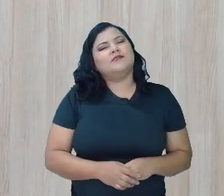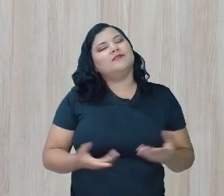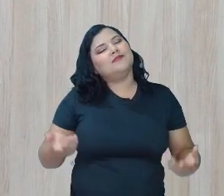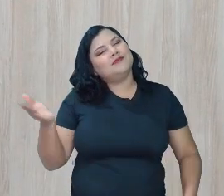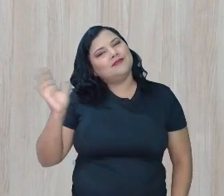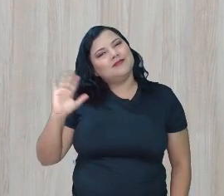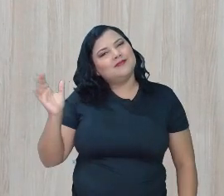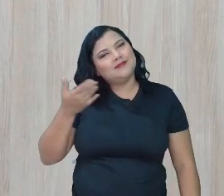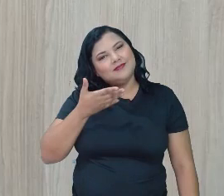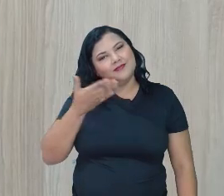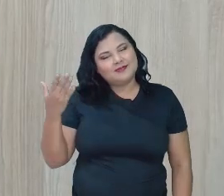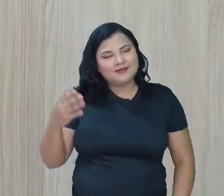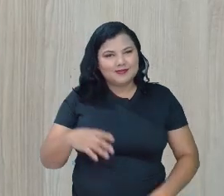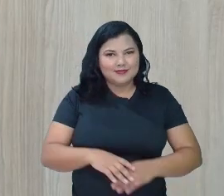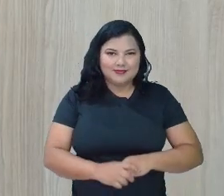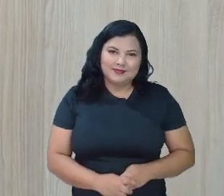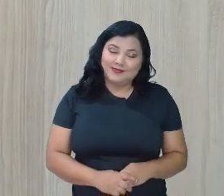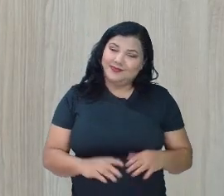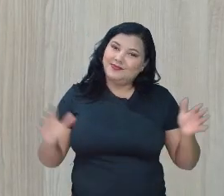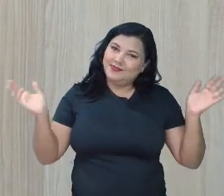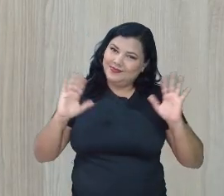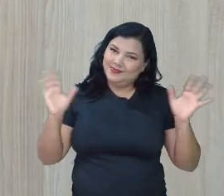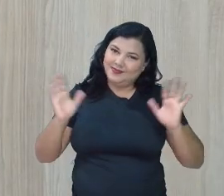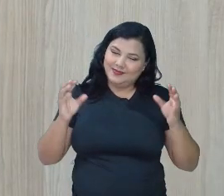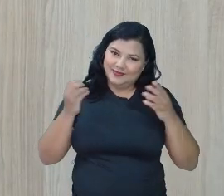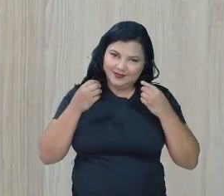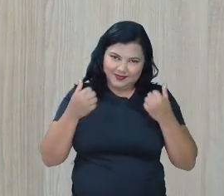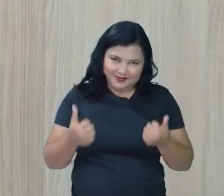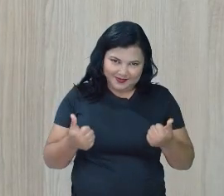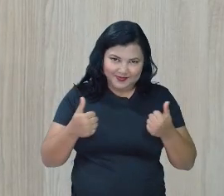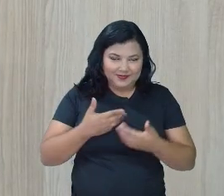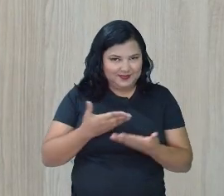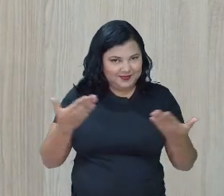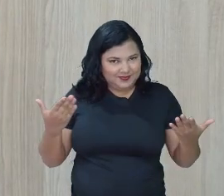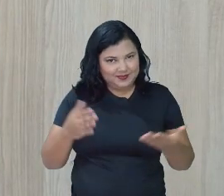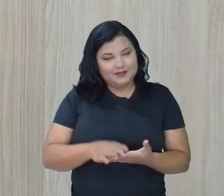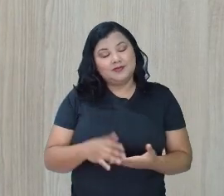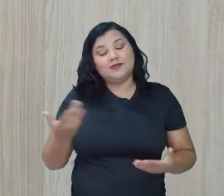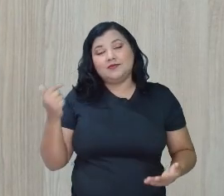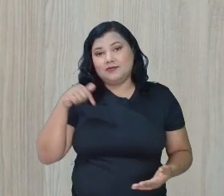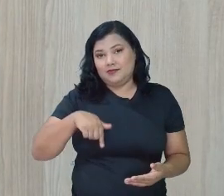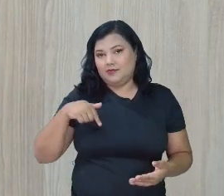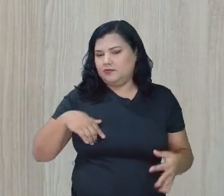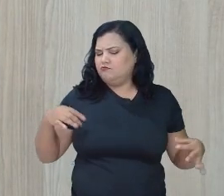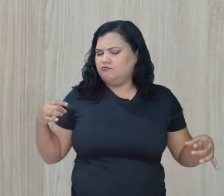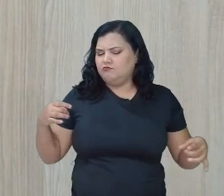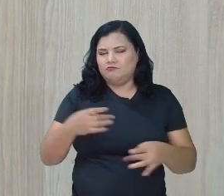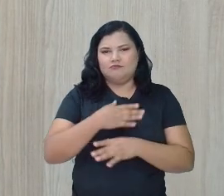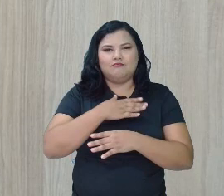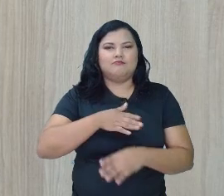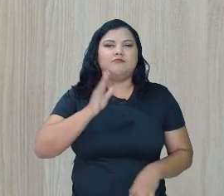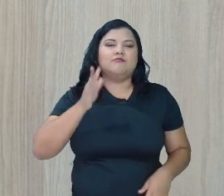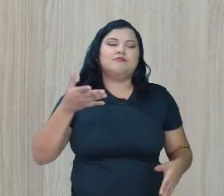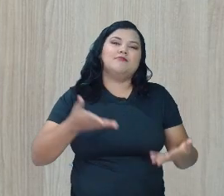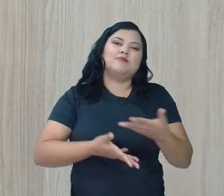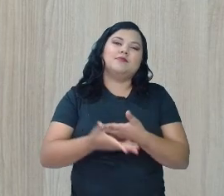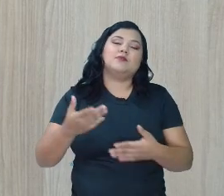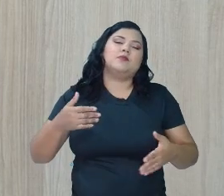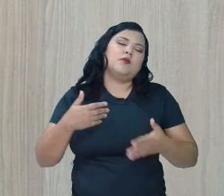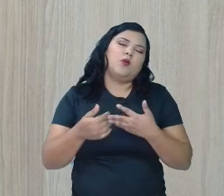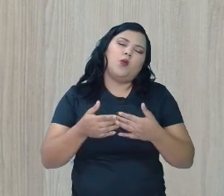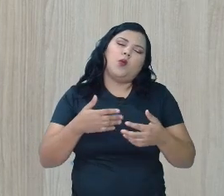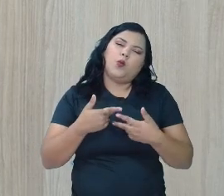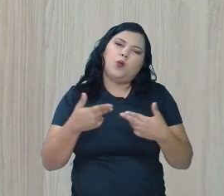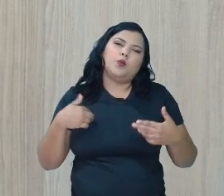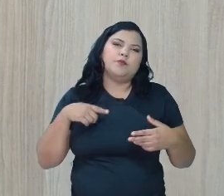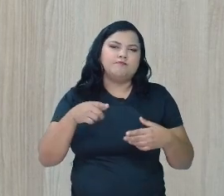para vocês. Oi, gente, tudo massa com vocês? Eu já tô aqui, ó, prontinha para fazer a interação. Então, qualquer coisa